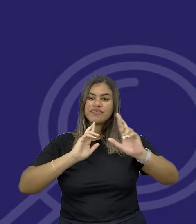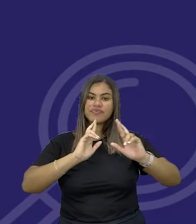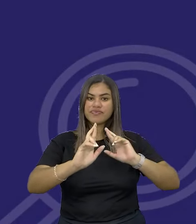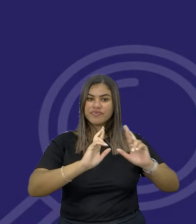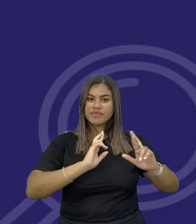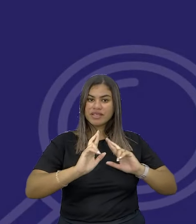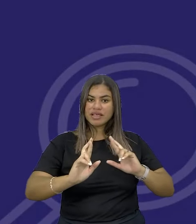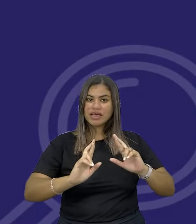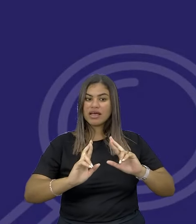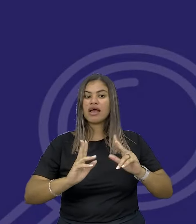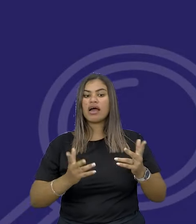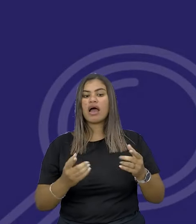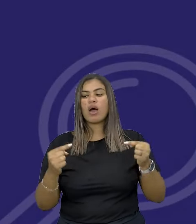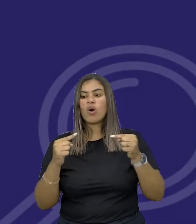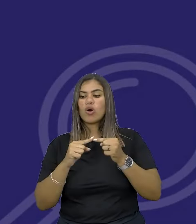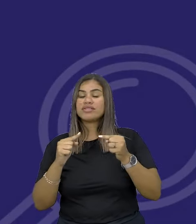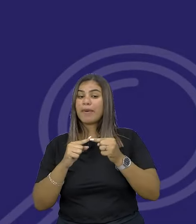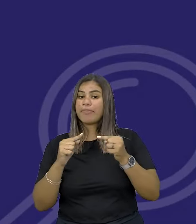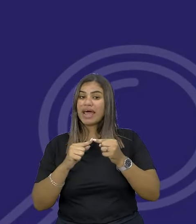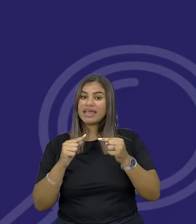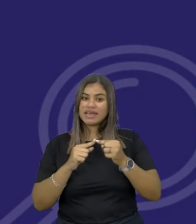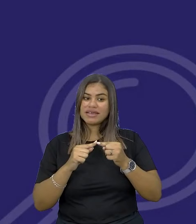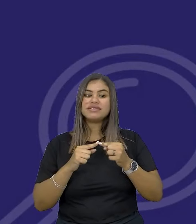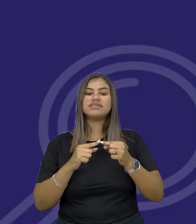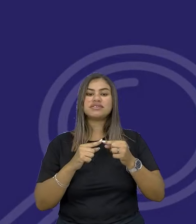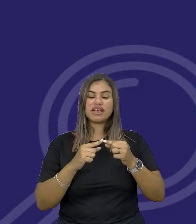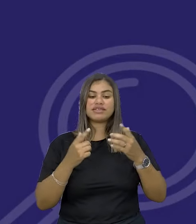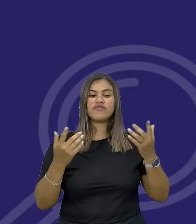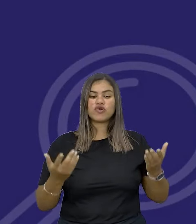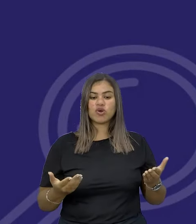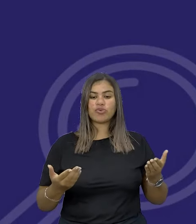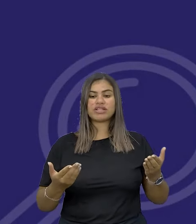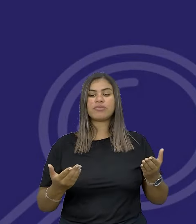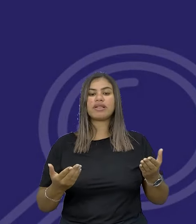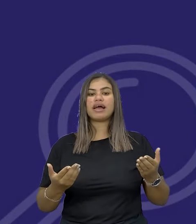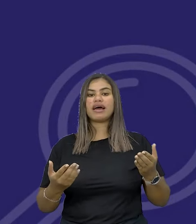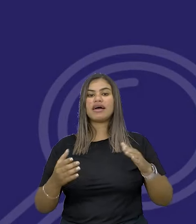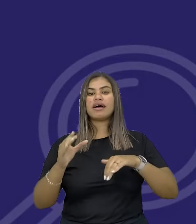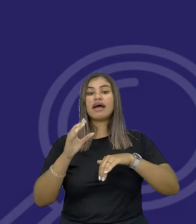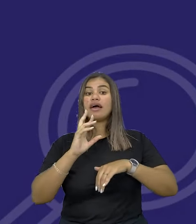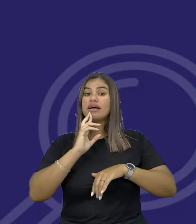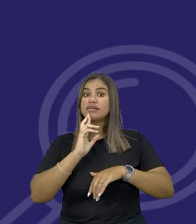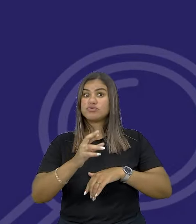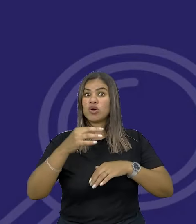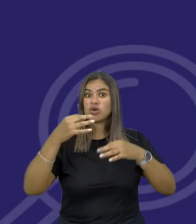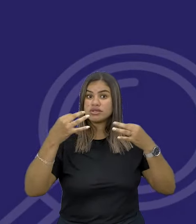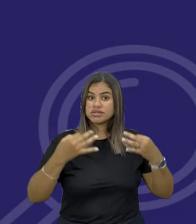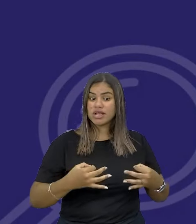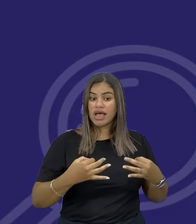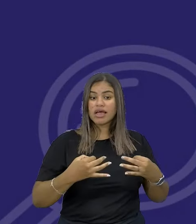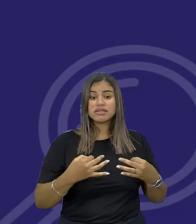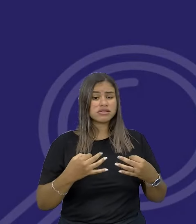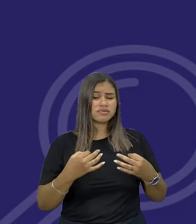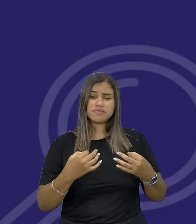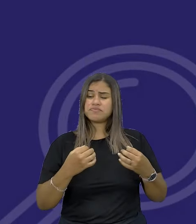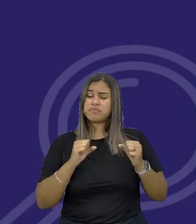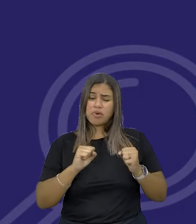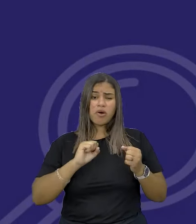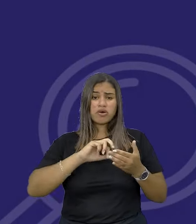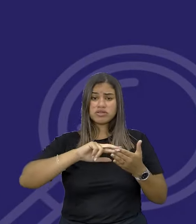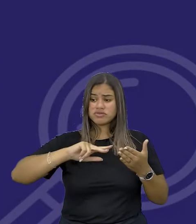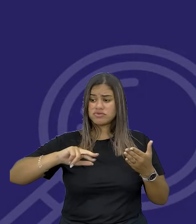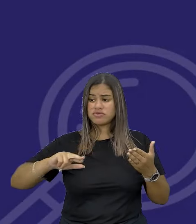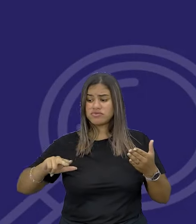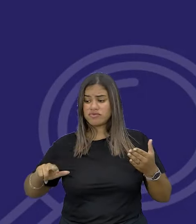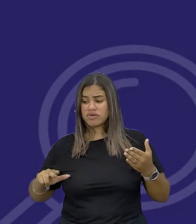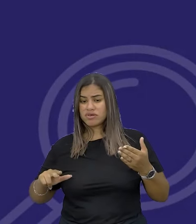consenso, ou seja, não da forma correta de resolver o exercício, mas sim do resultado correto. Porque formas pode ter várias, cada um pode escolher uma